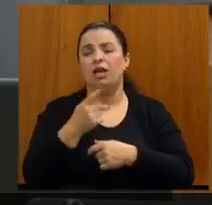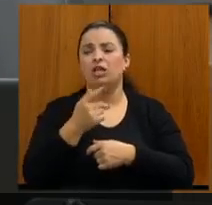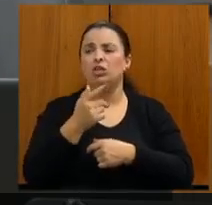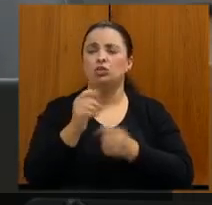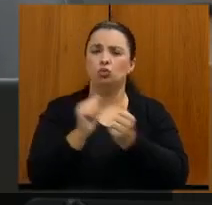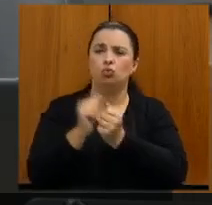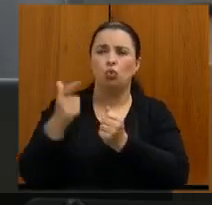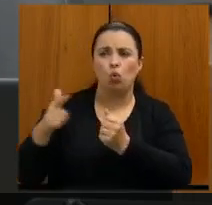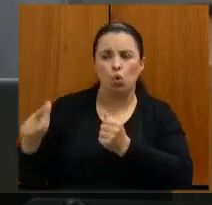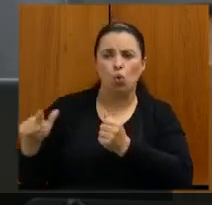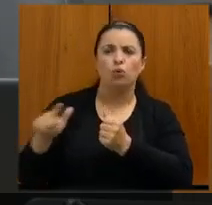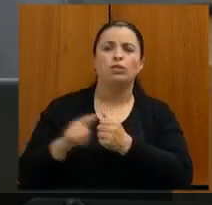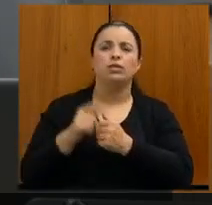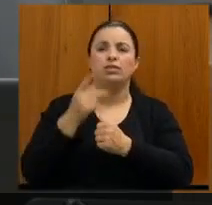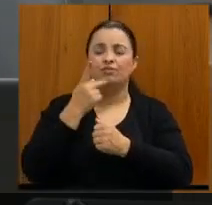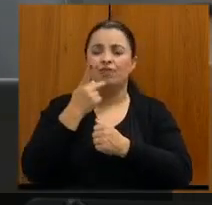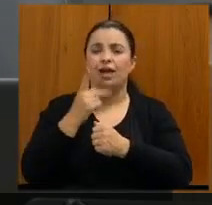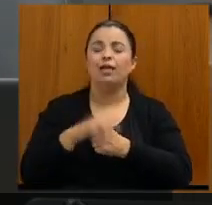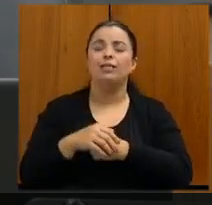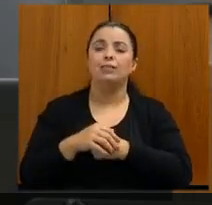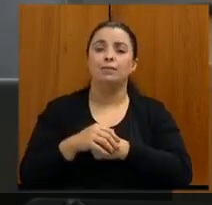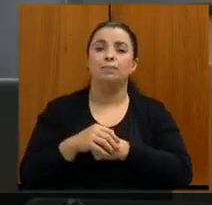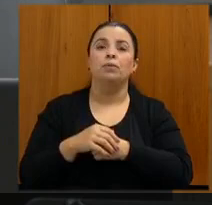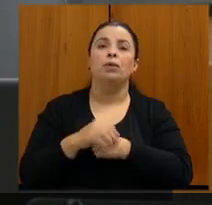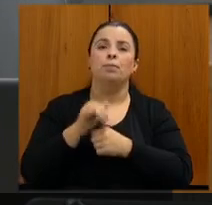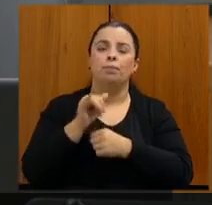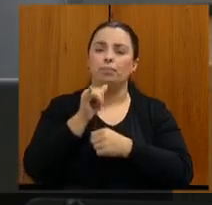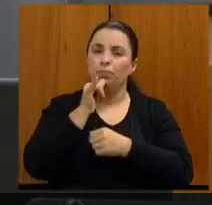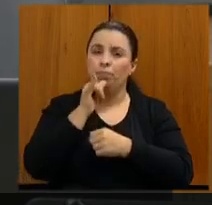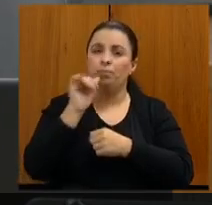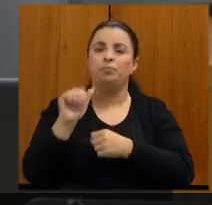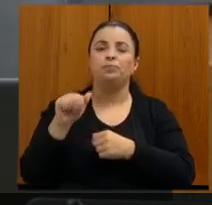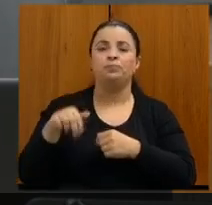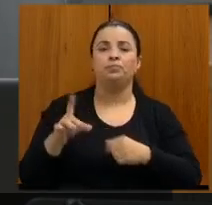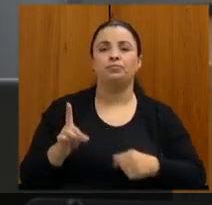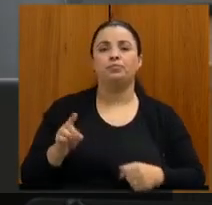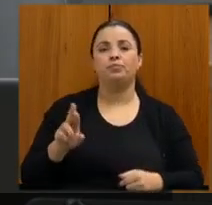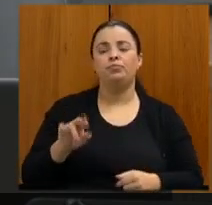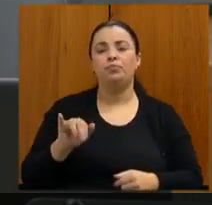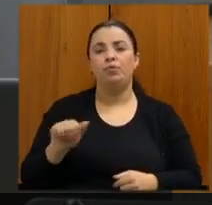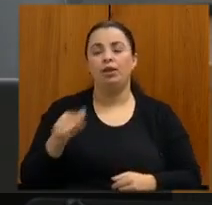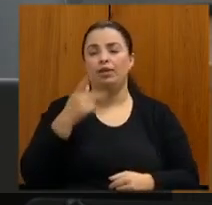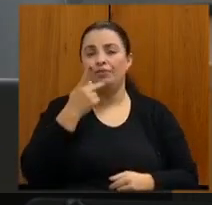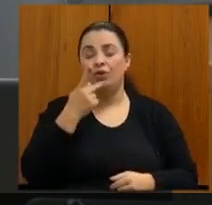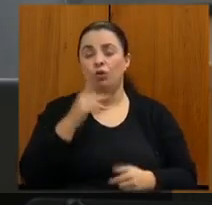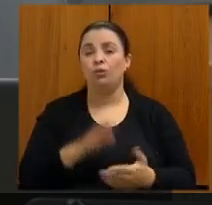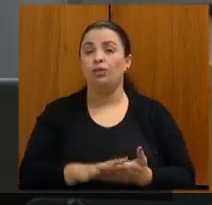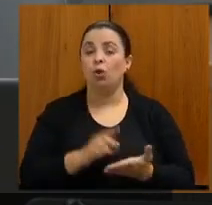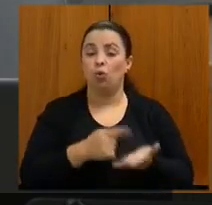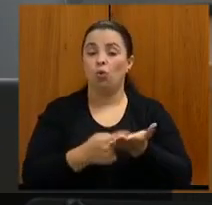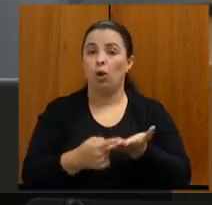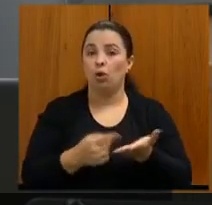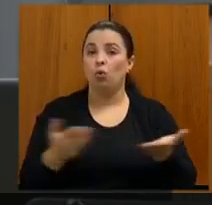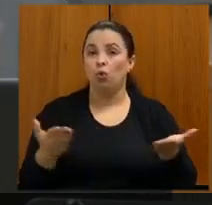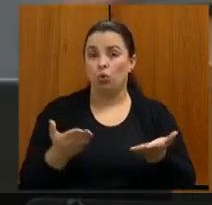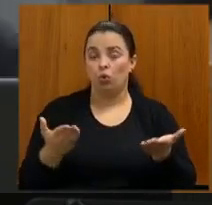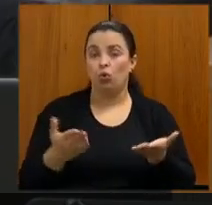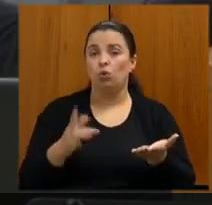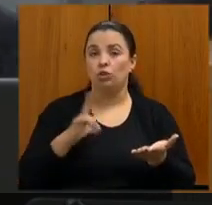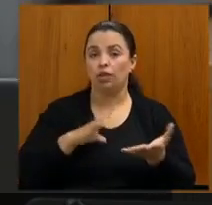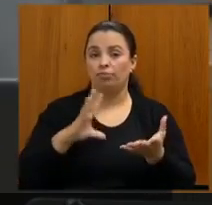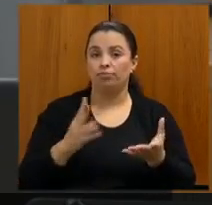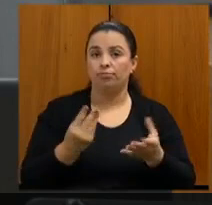várias outras né mas salientar o que a Andreia trouxe o acordo então hoje ele tá